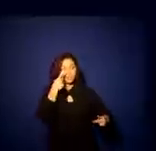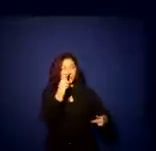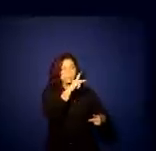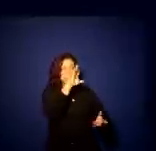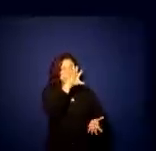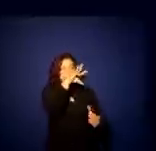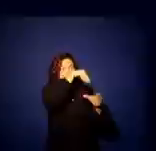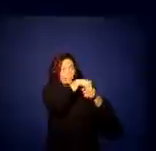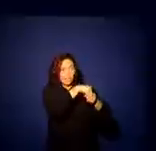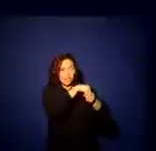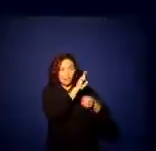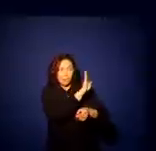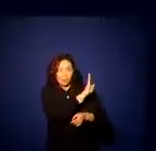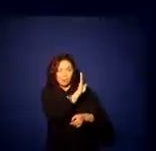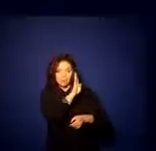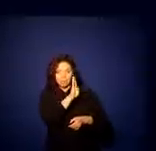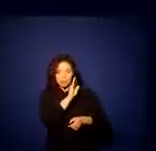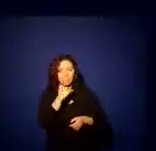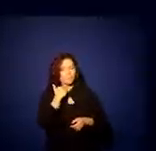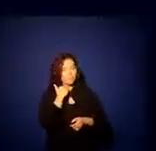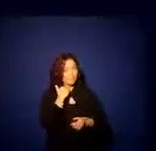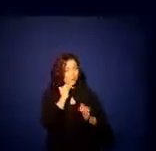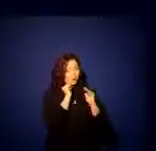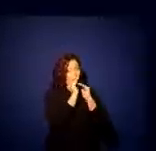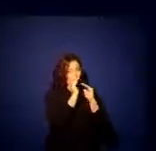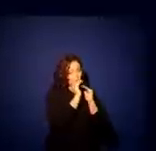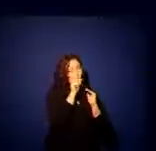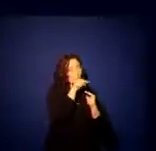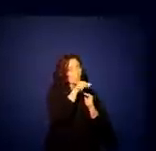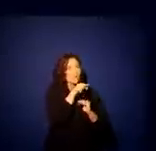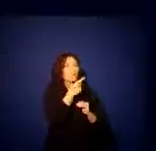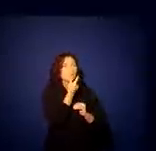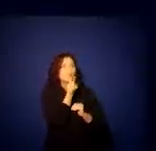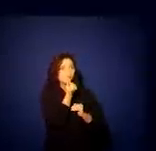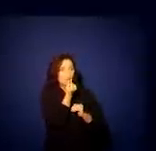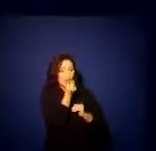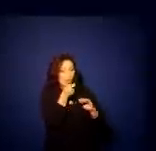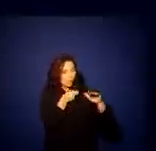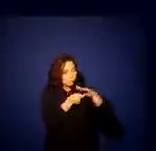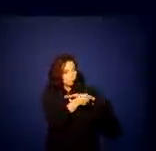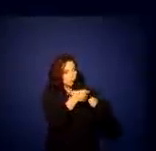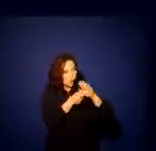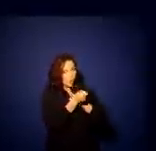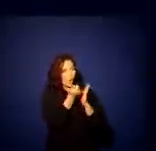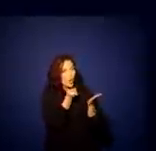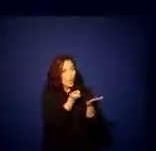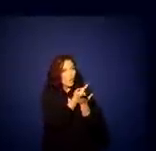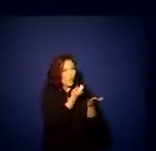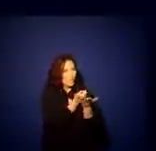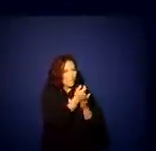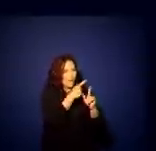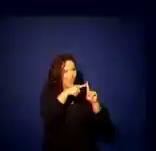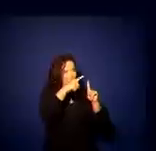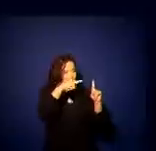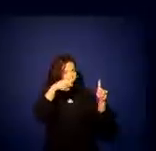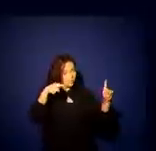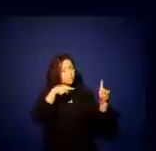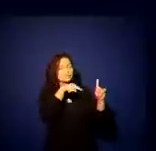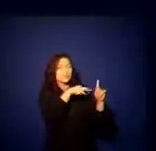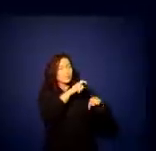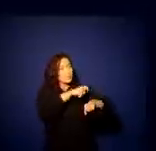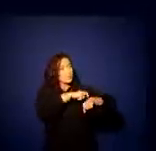o valor eixo é realmente muito atrativo e ele tá com um momento bom diferente de outros bancos ele tá no momento